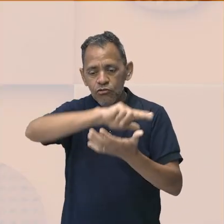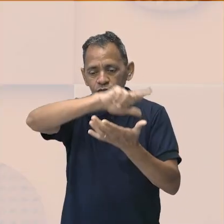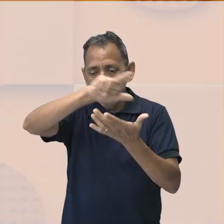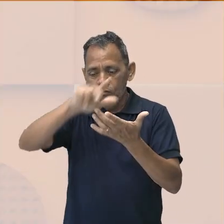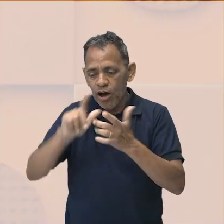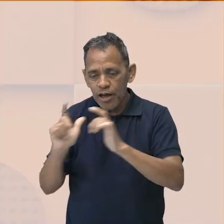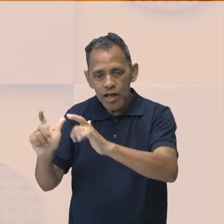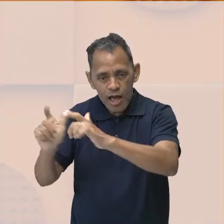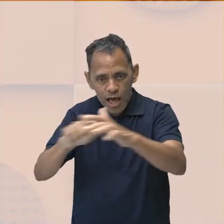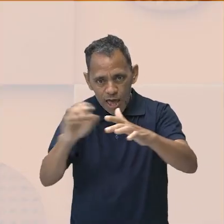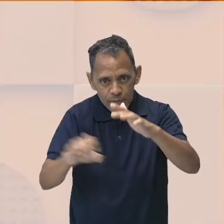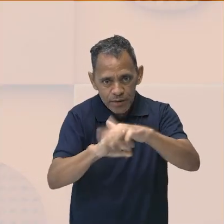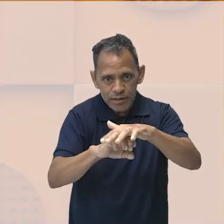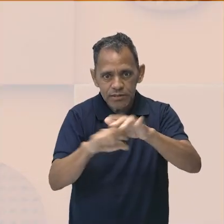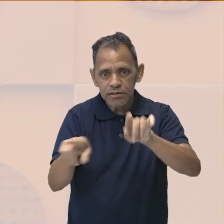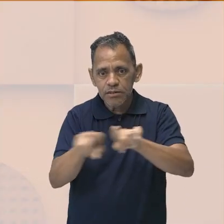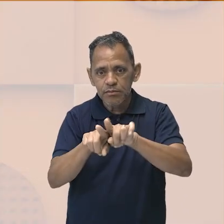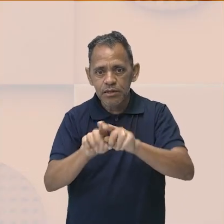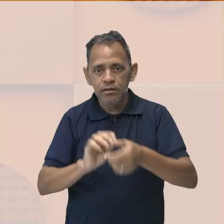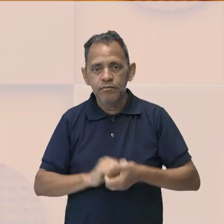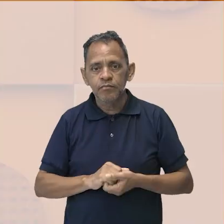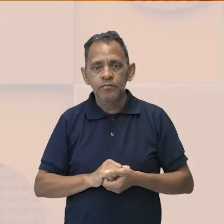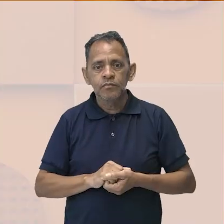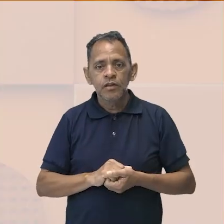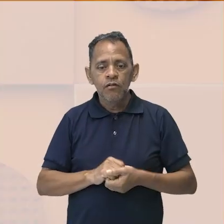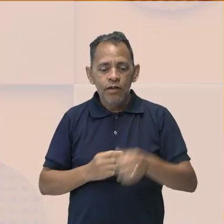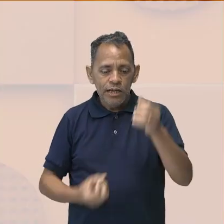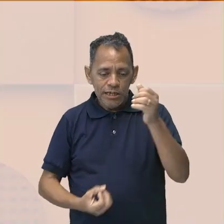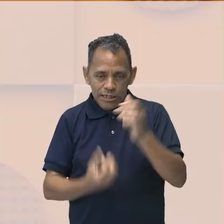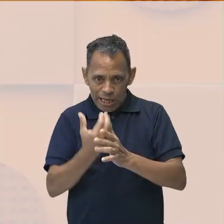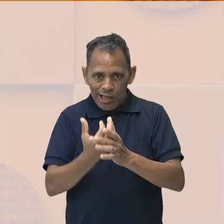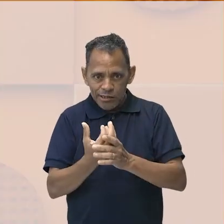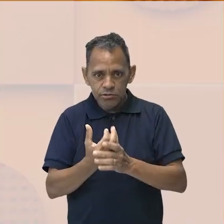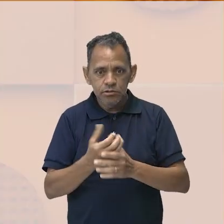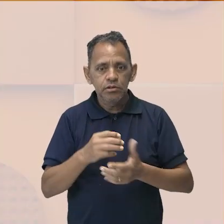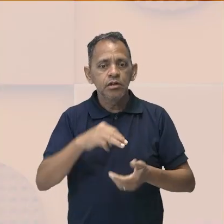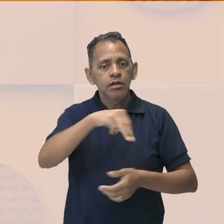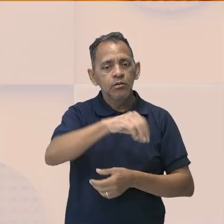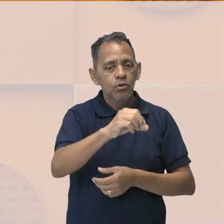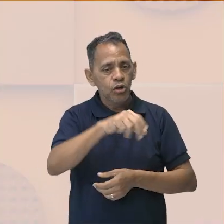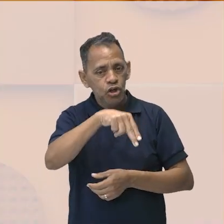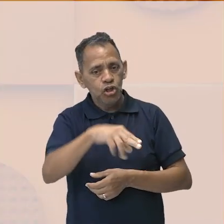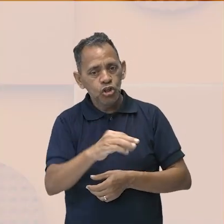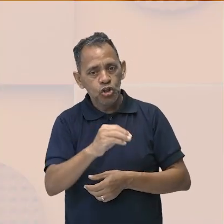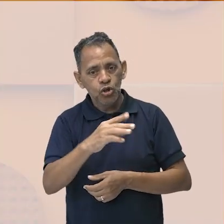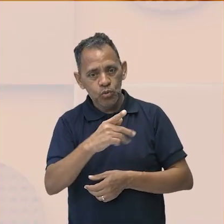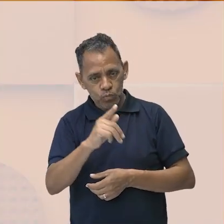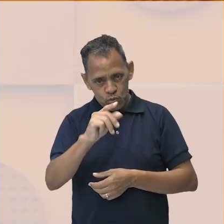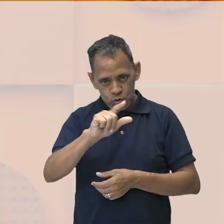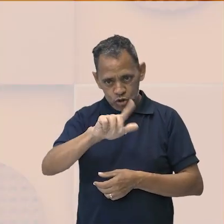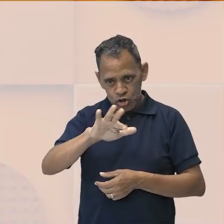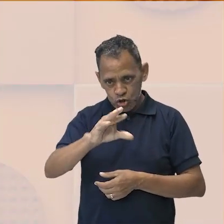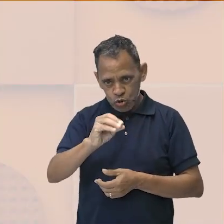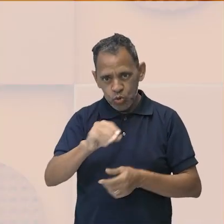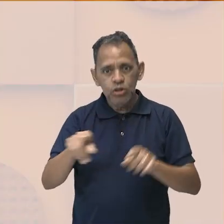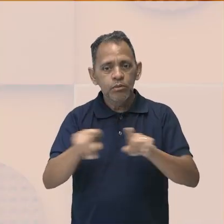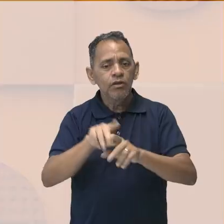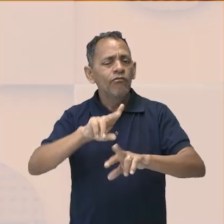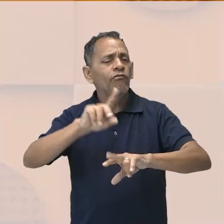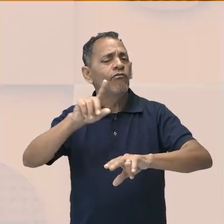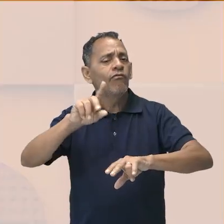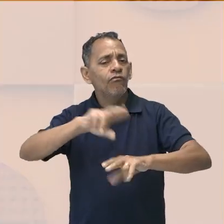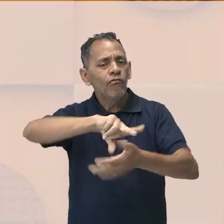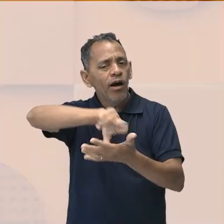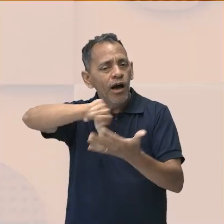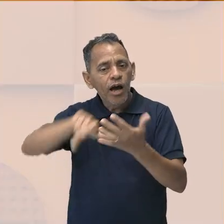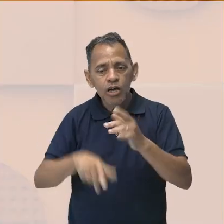para a população. Então, acaba surgindo esses monopólios também, assim como diversos produtos, tá? Eu só dei um exemplo. Então, a gente